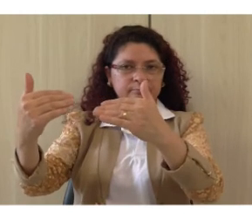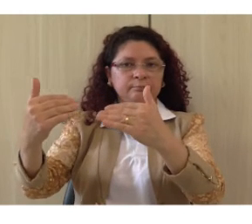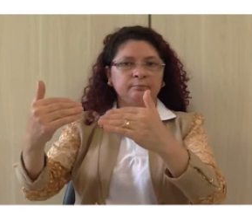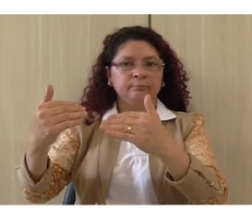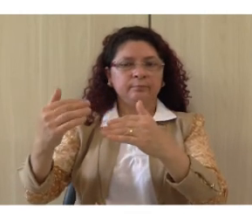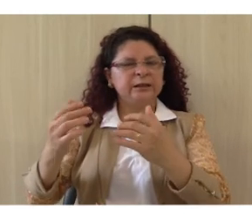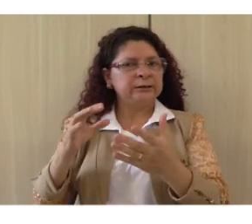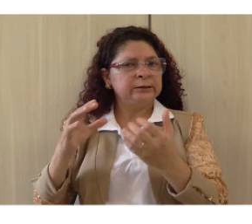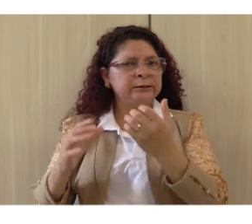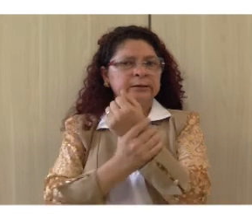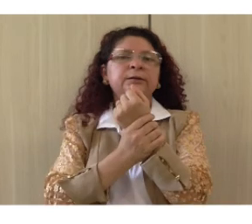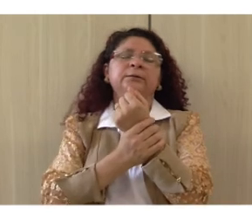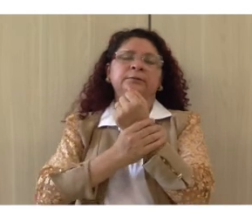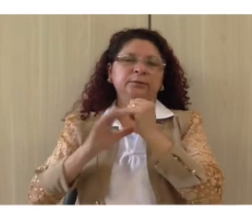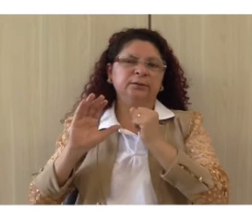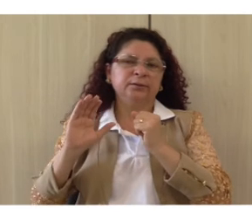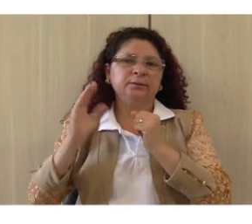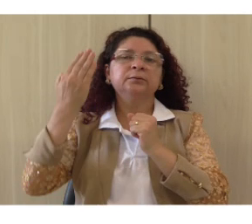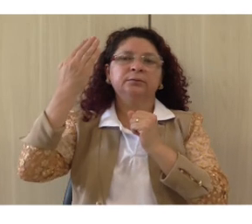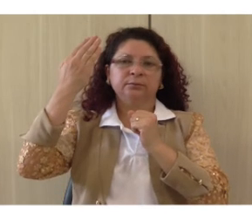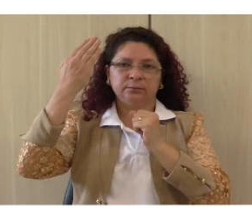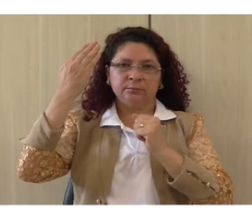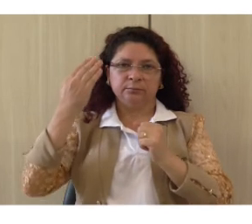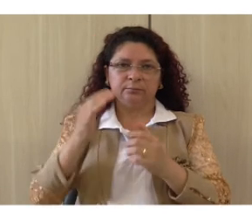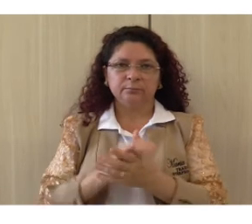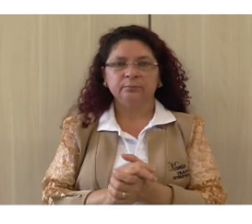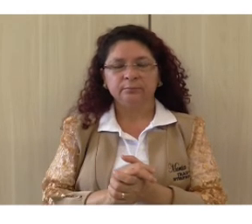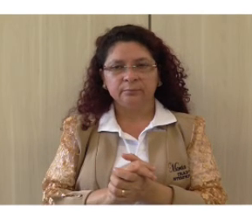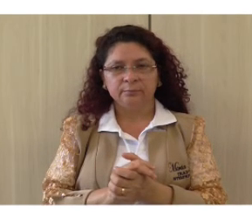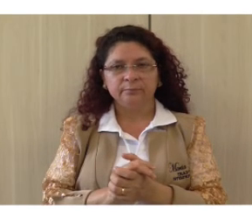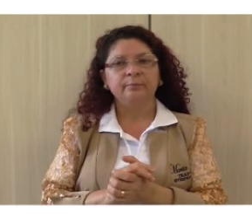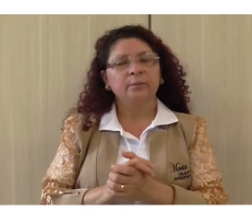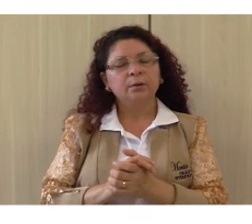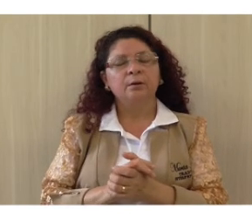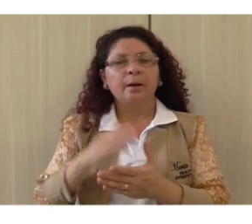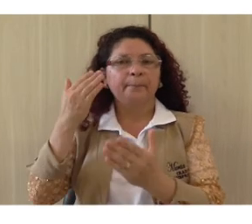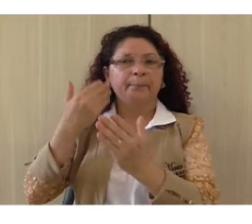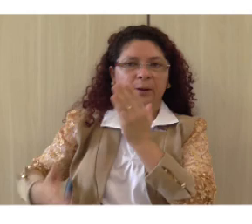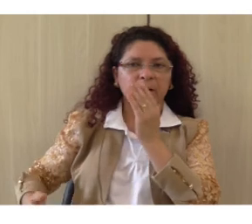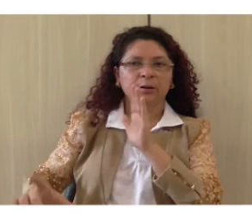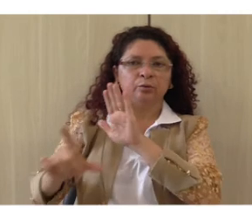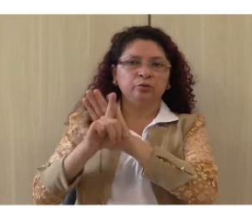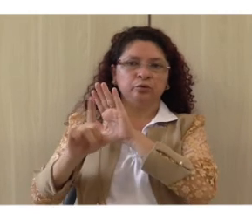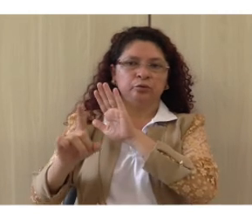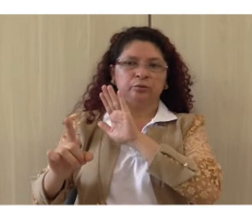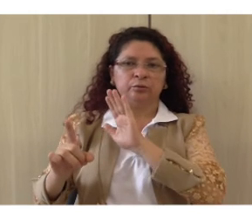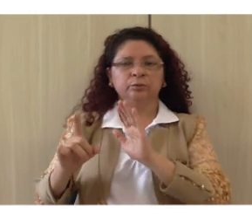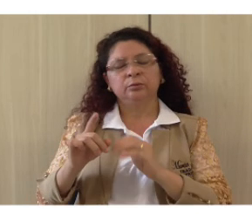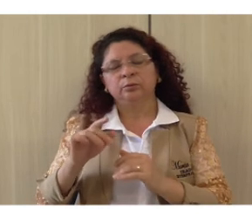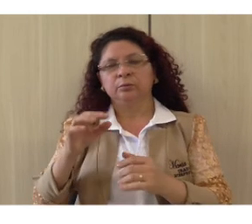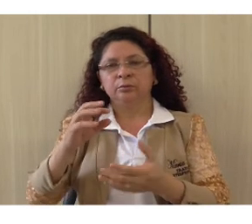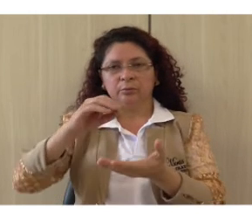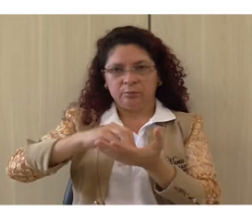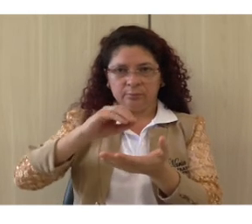que assegure o contraditório e a ampla defesa, ensejará na perda do direito à vaga e no